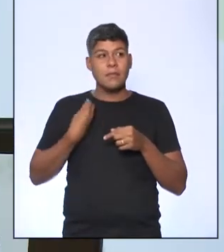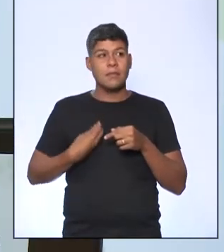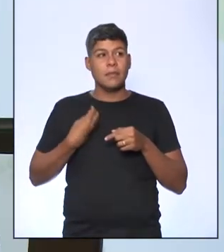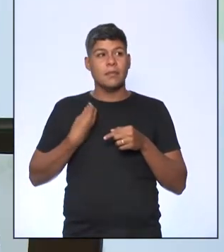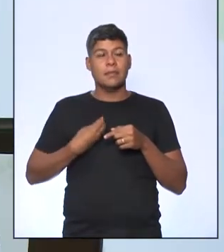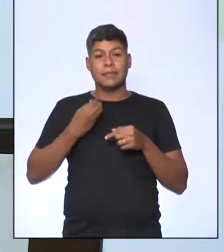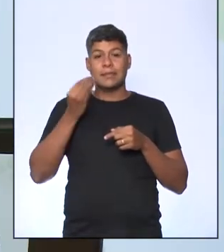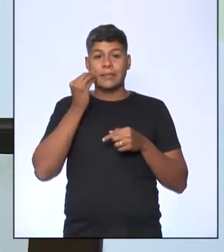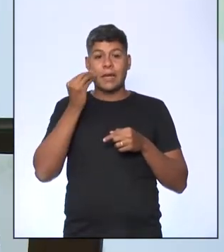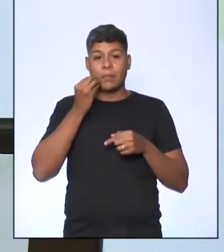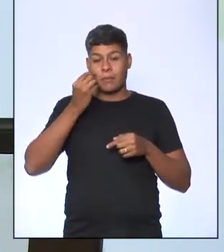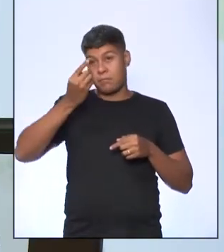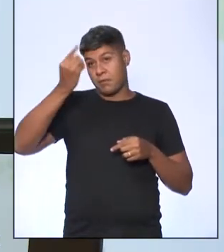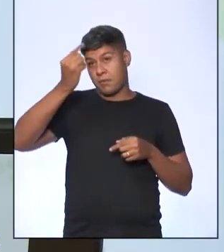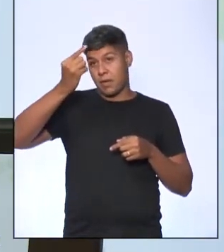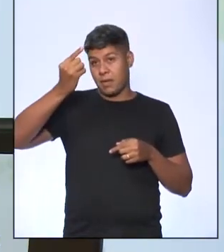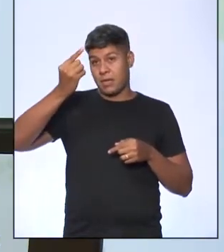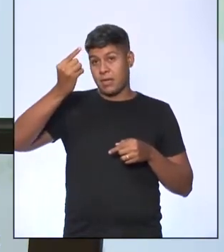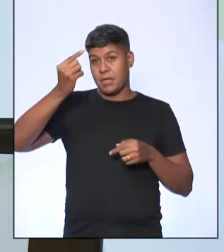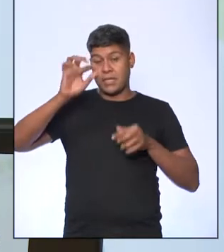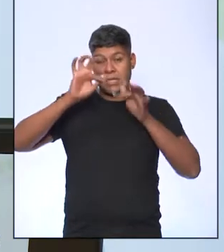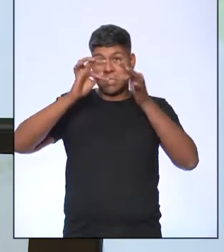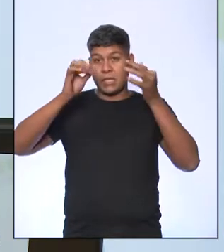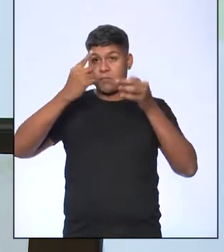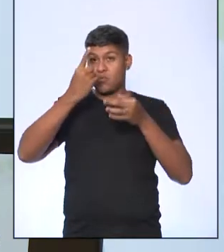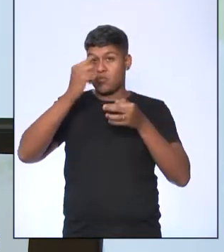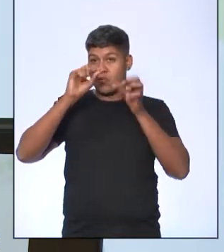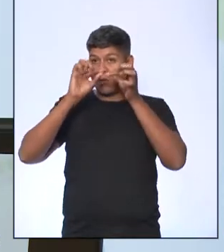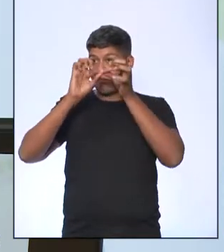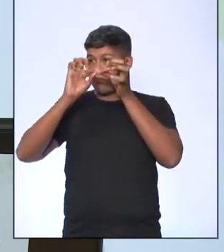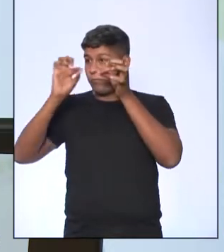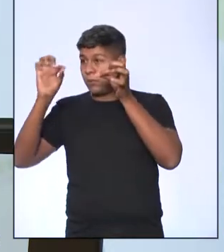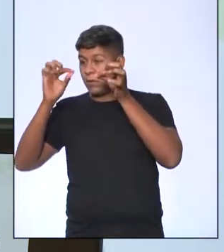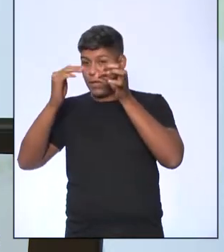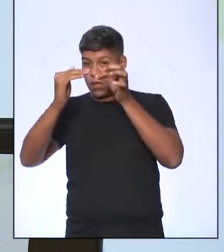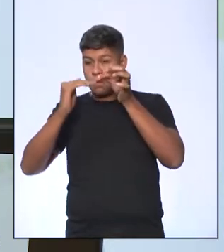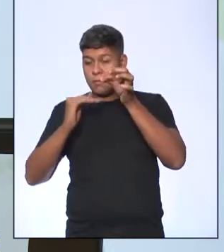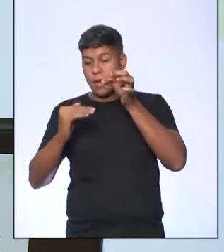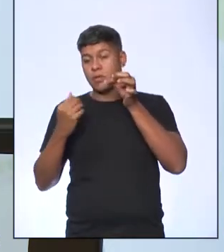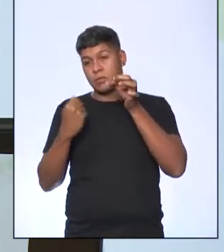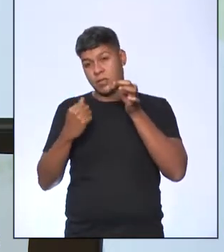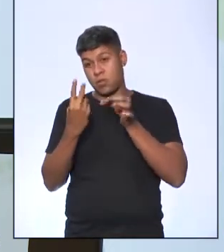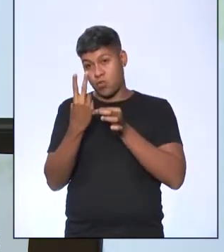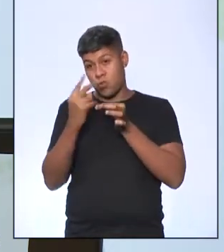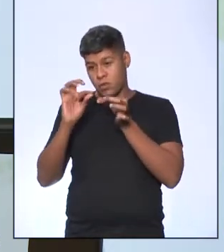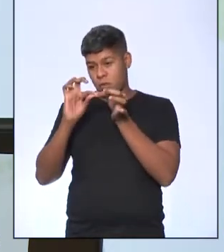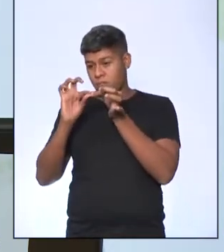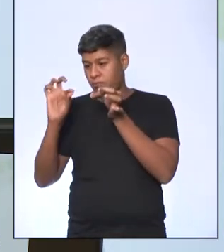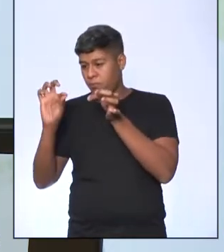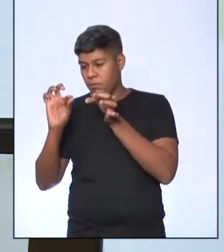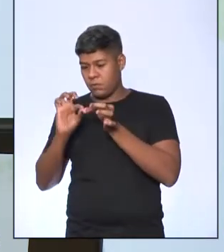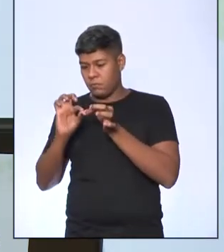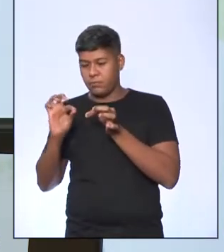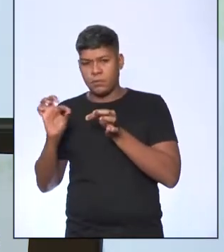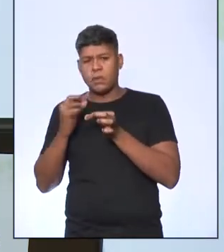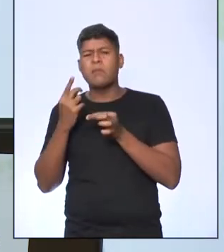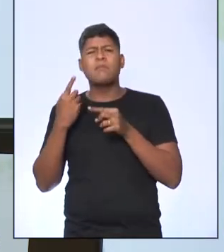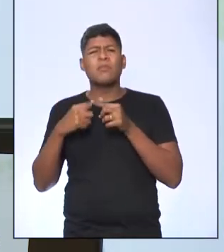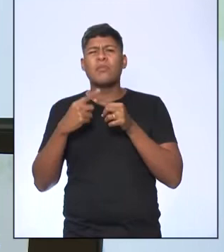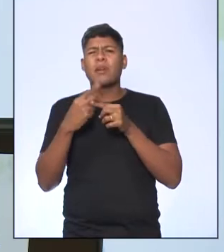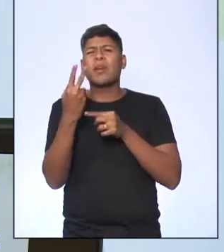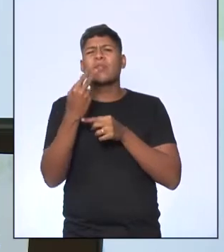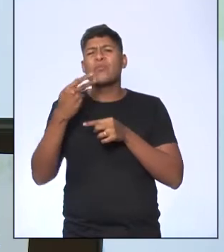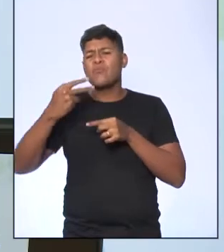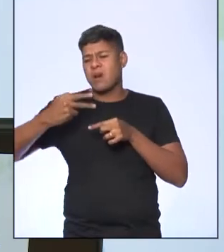está a seta simples. Na reação de baixo, teria que ter uma seta dupla. Por que uma seta dupla? Porque